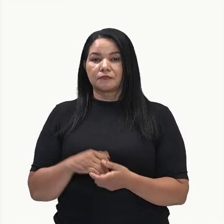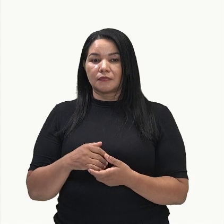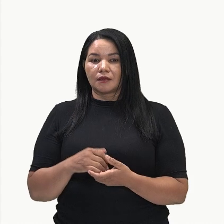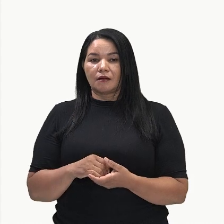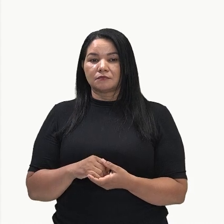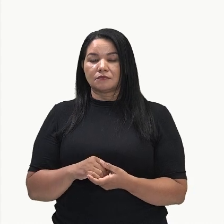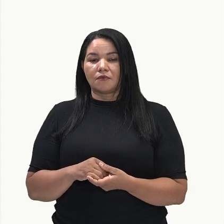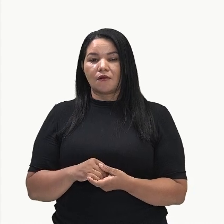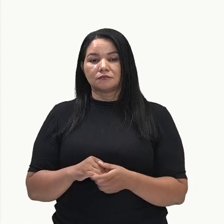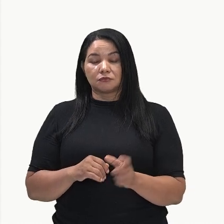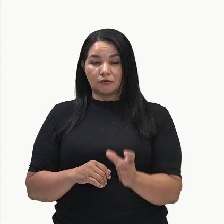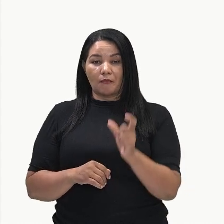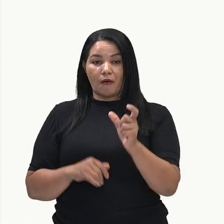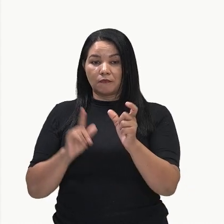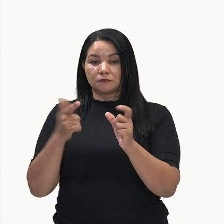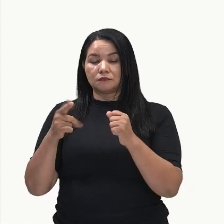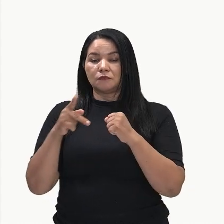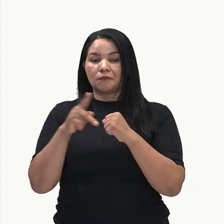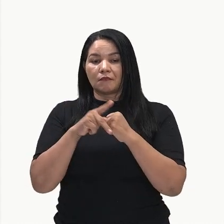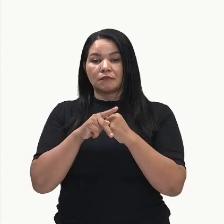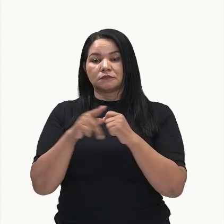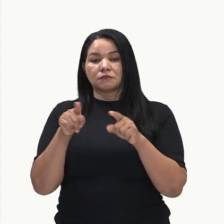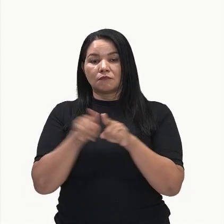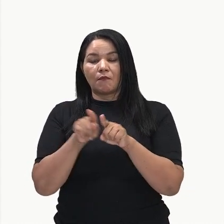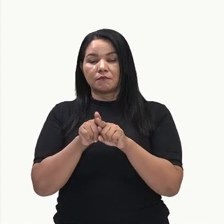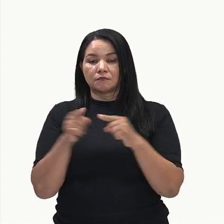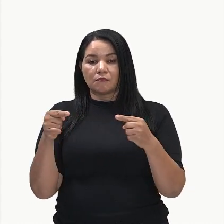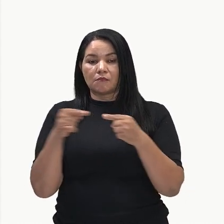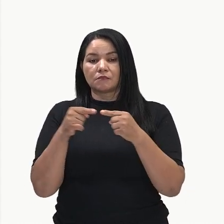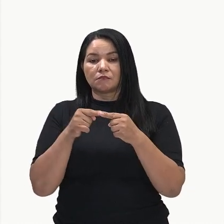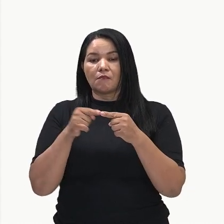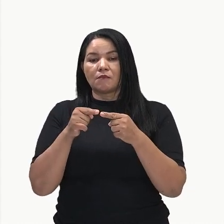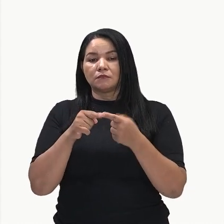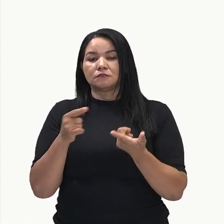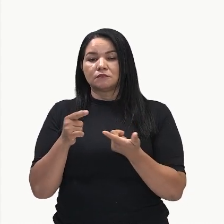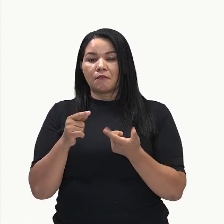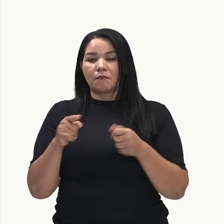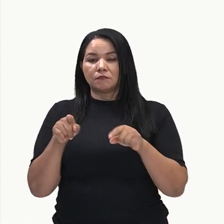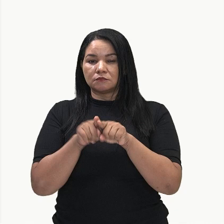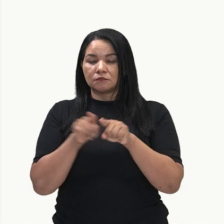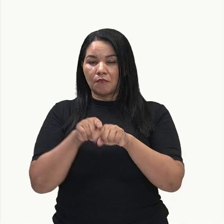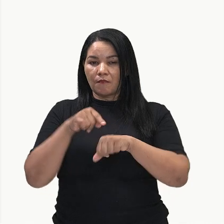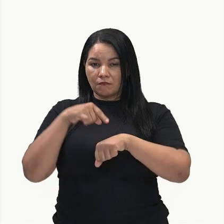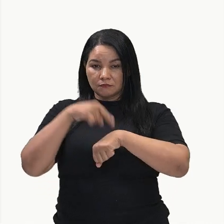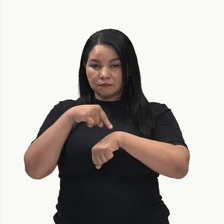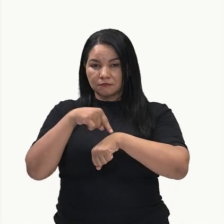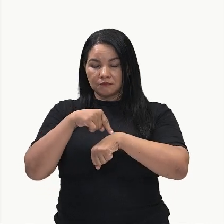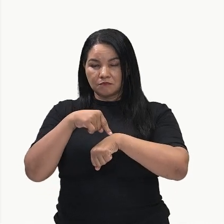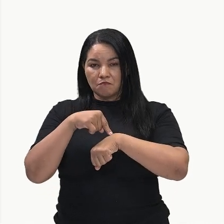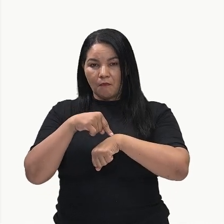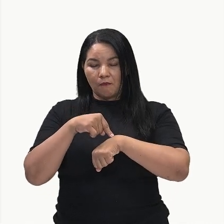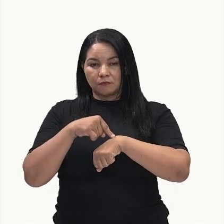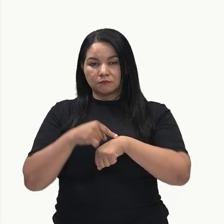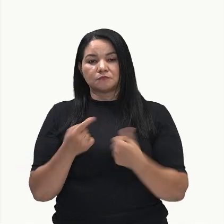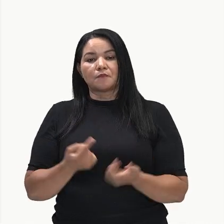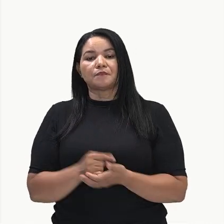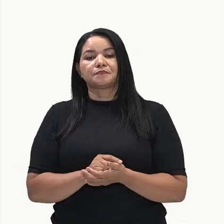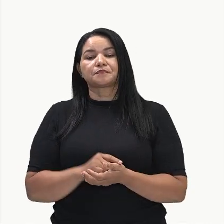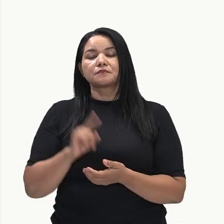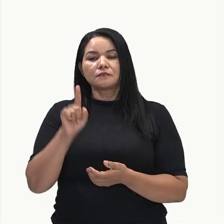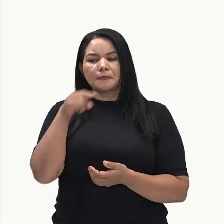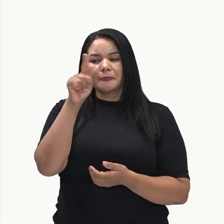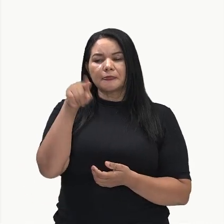Quando, eu falei que quando sempre está relacionado com o tempo, né, pessoal? O interrogativo quando